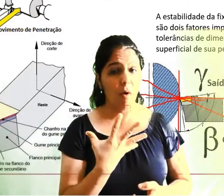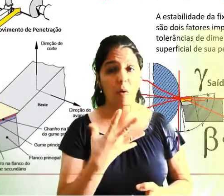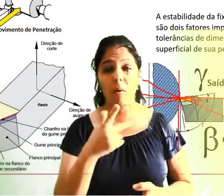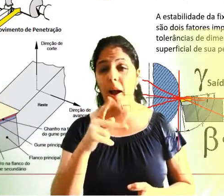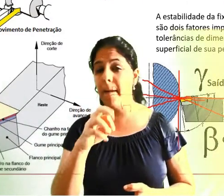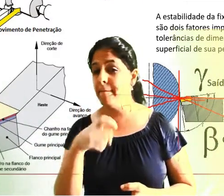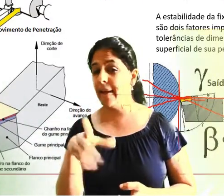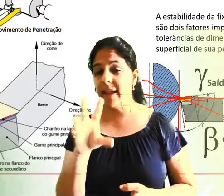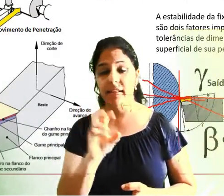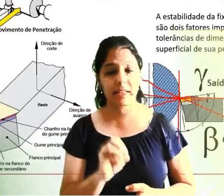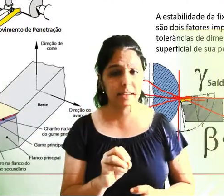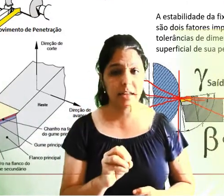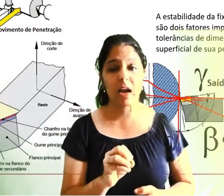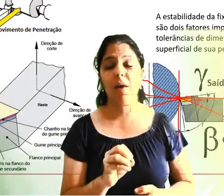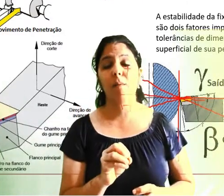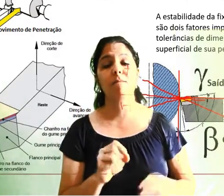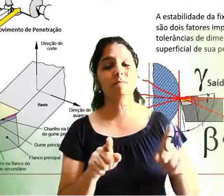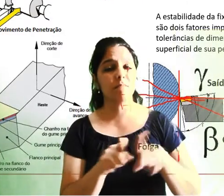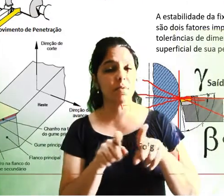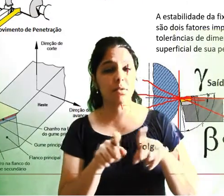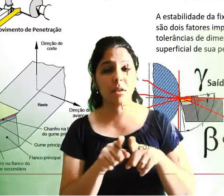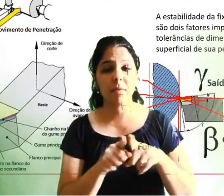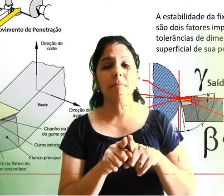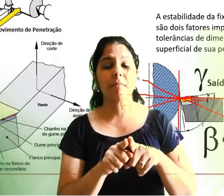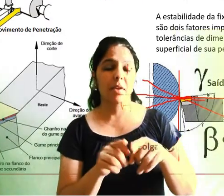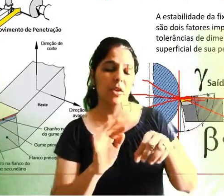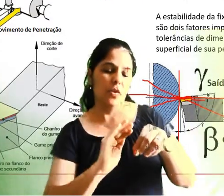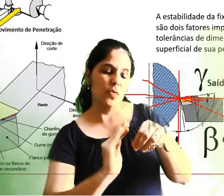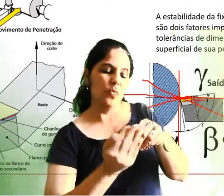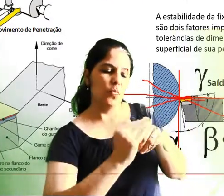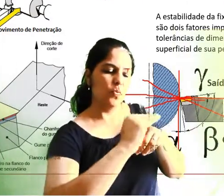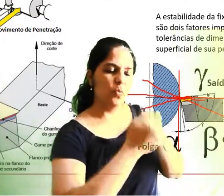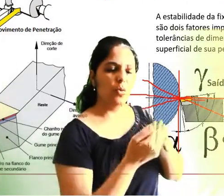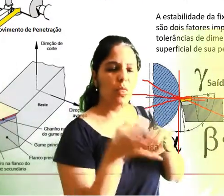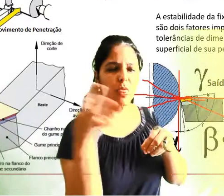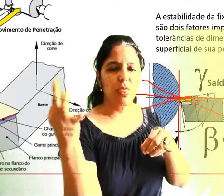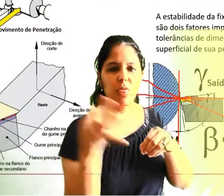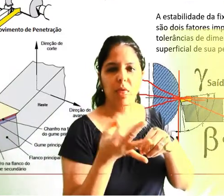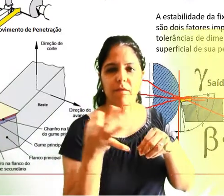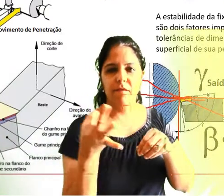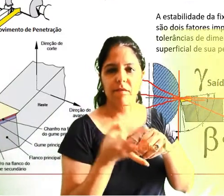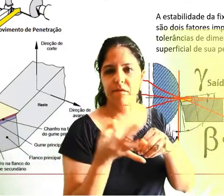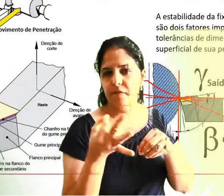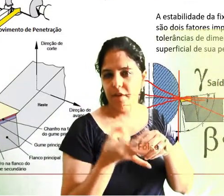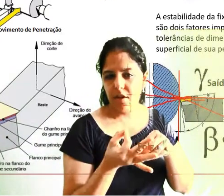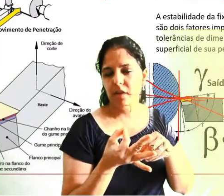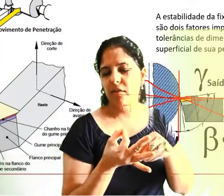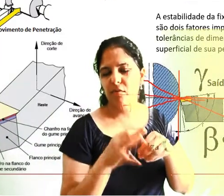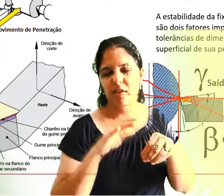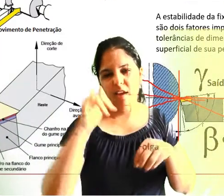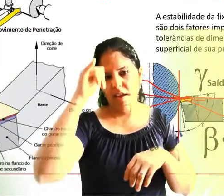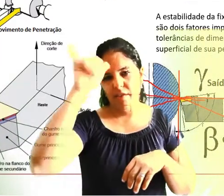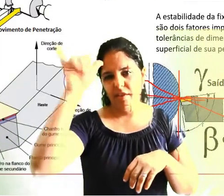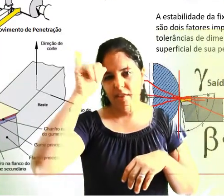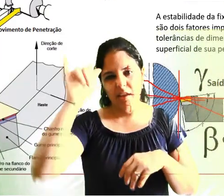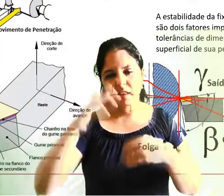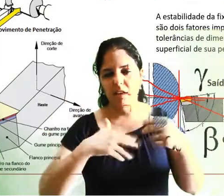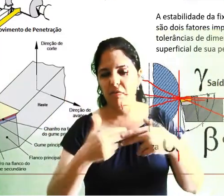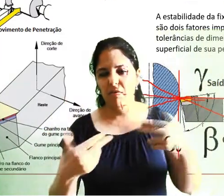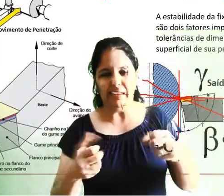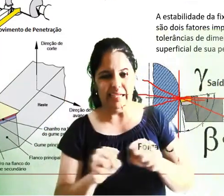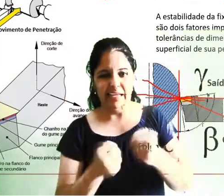precisão na questão de dimensionamento, na questão de acabamento, né? Evitando